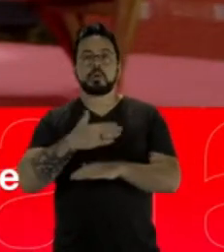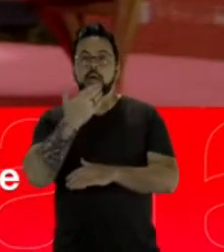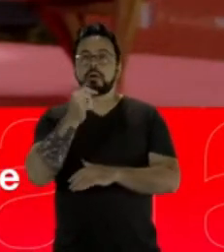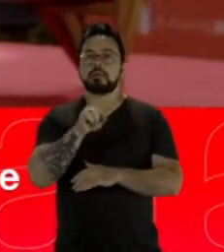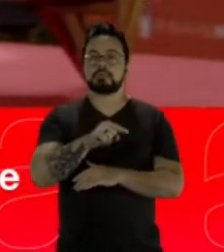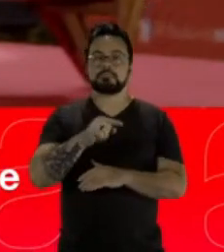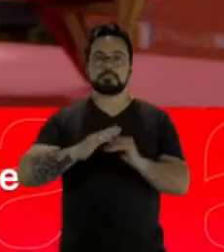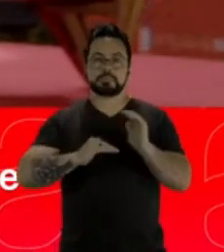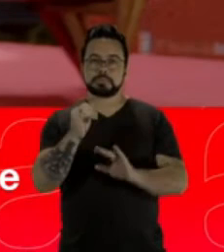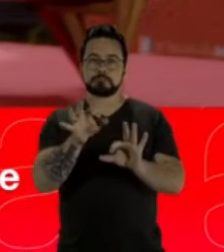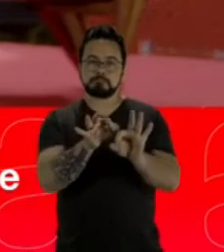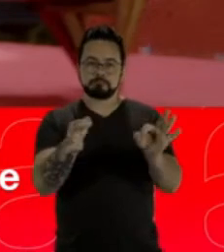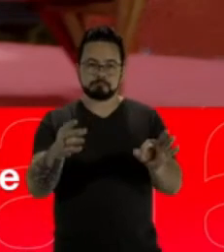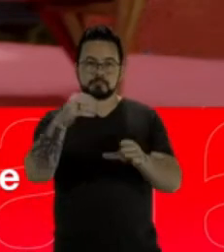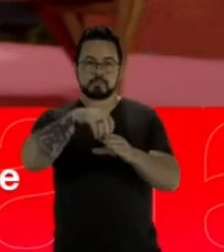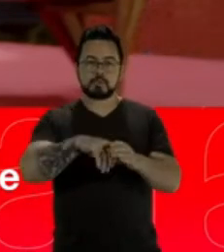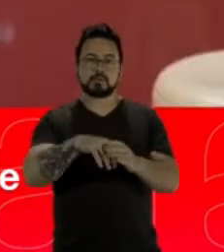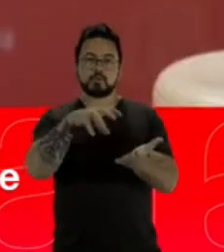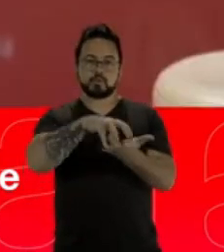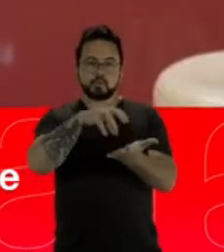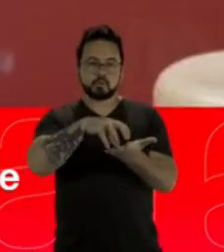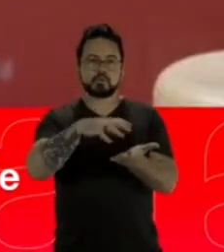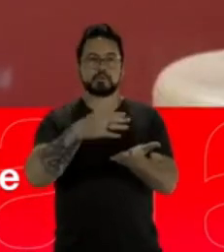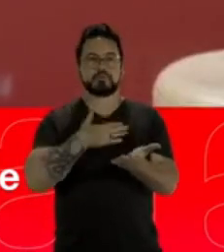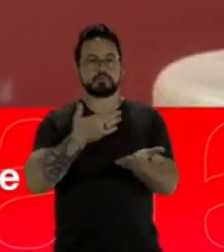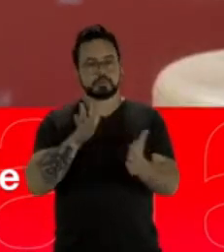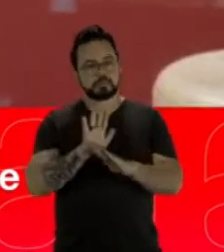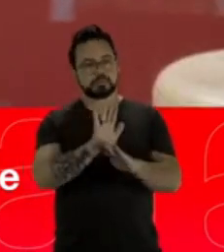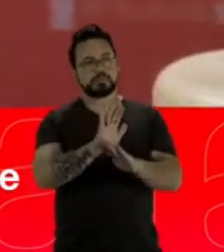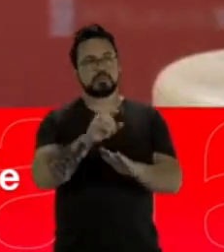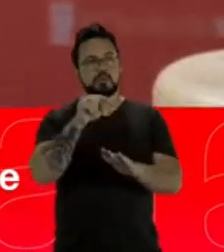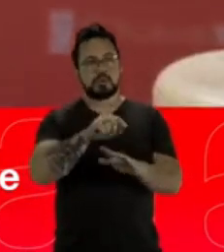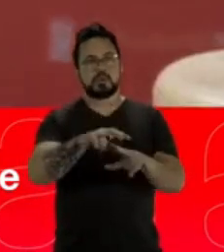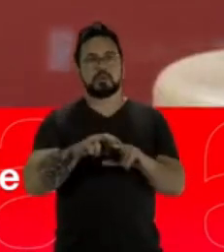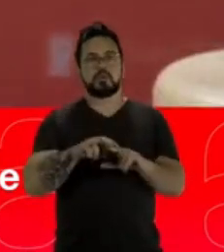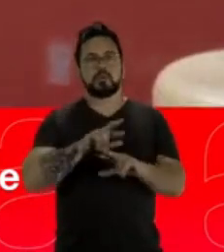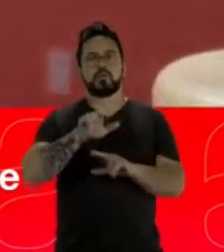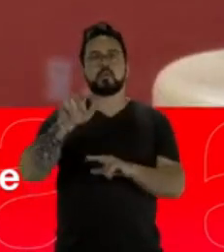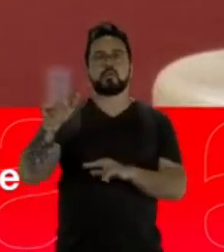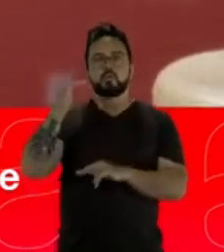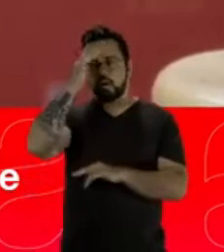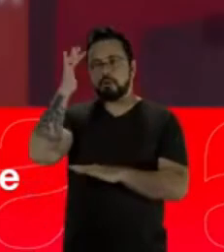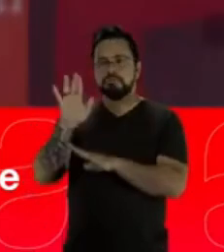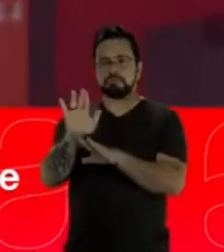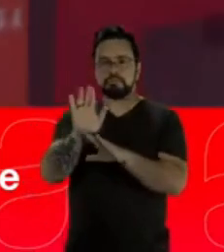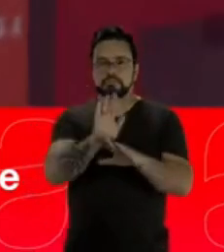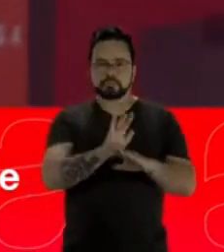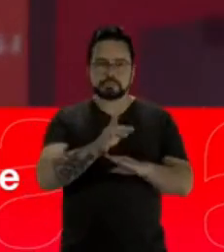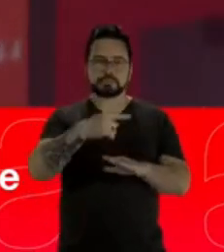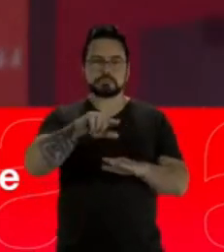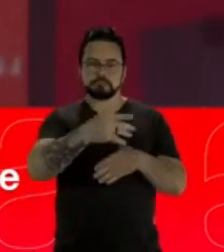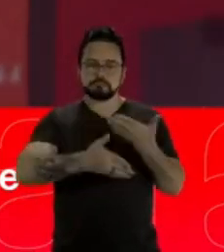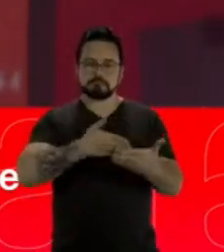isso. As pequenas práticas na comunidade já ajudam bastante. E é através disso que surgem outras pessoas para ajudar e a